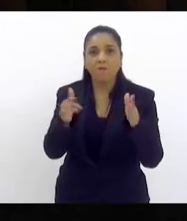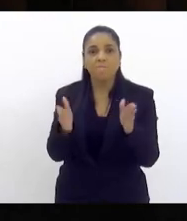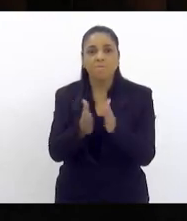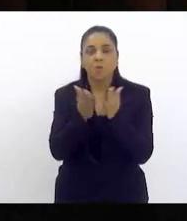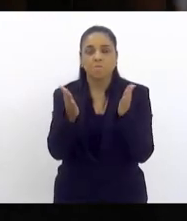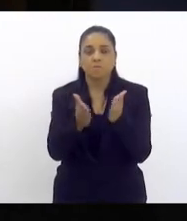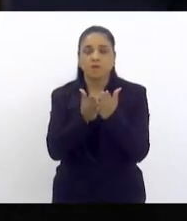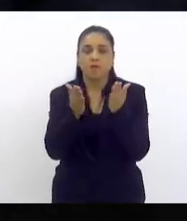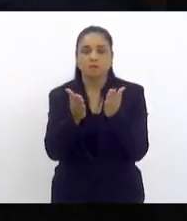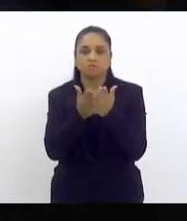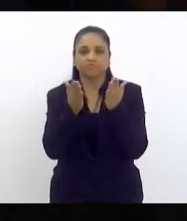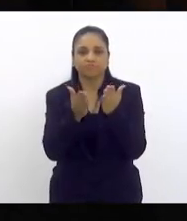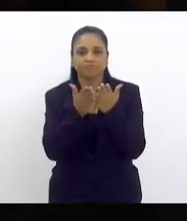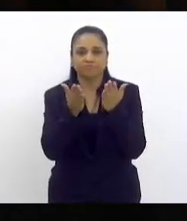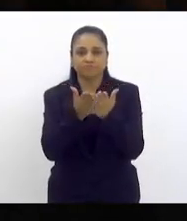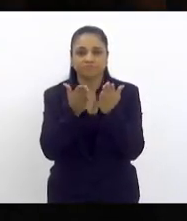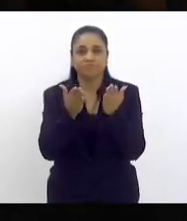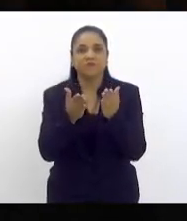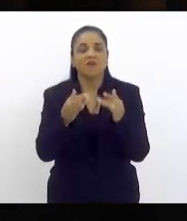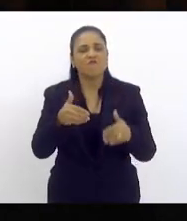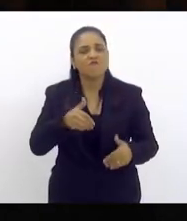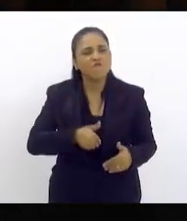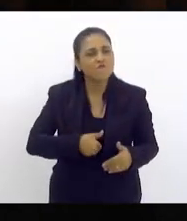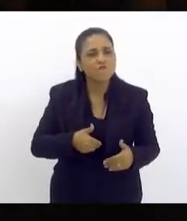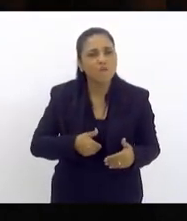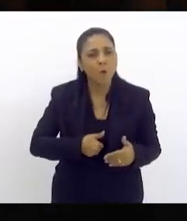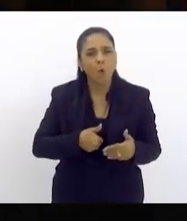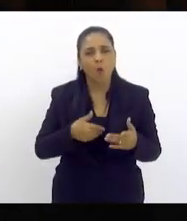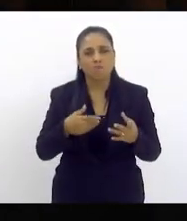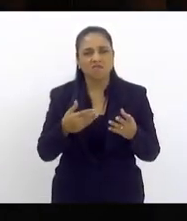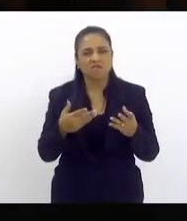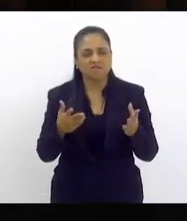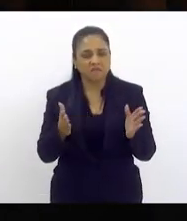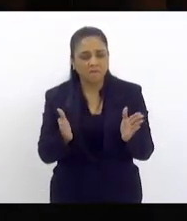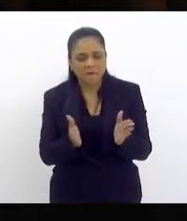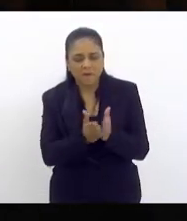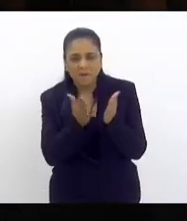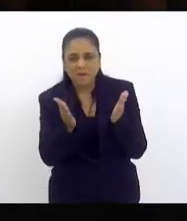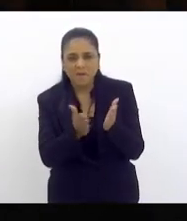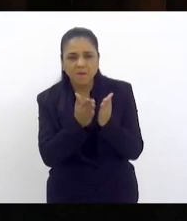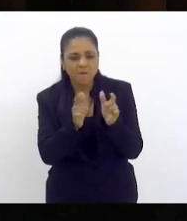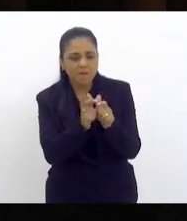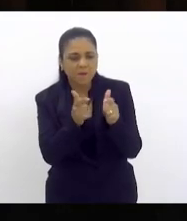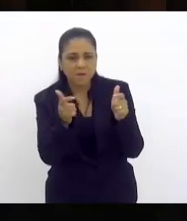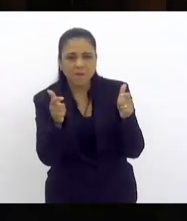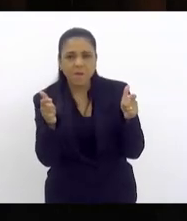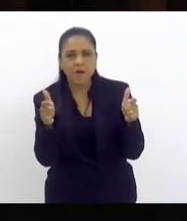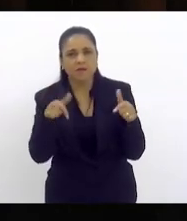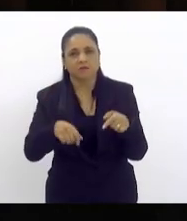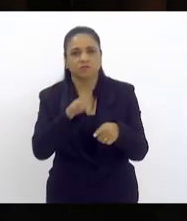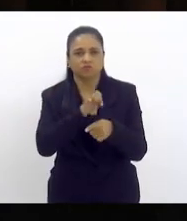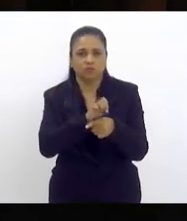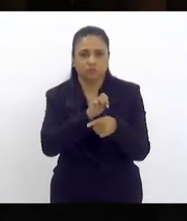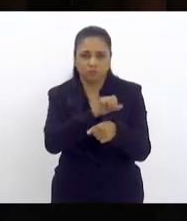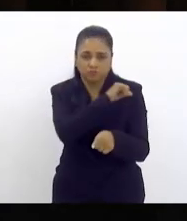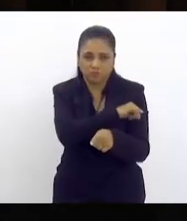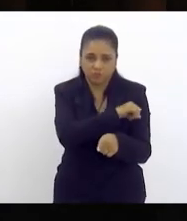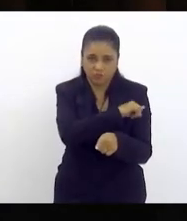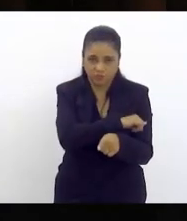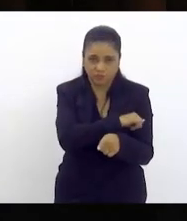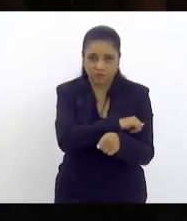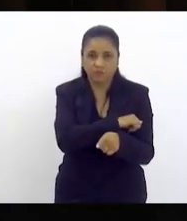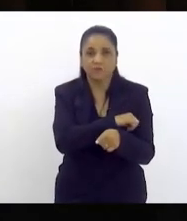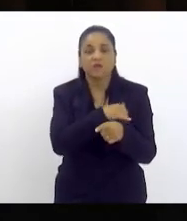a fome, a miserabilidade que tem aumentado de maneira inconsequente no Estado do Rio de Janeiro. Aqui